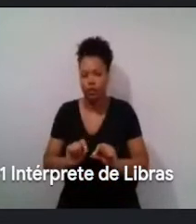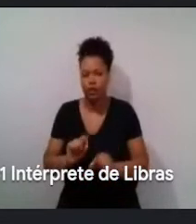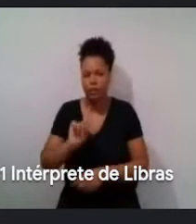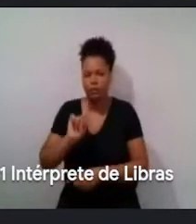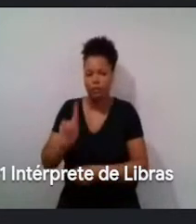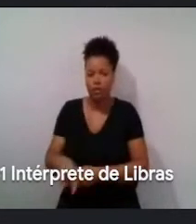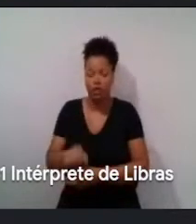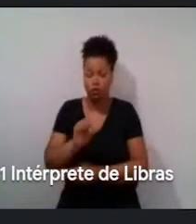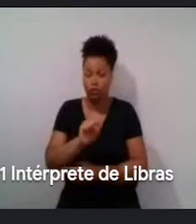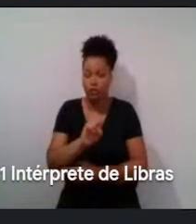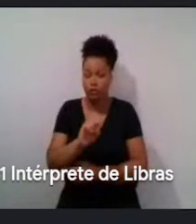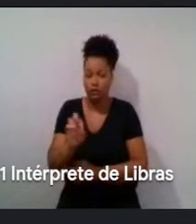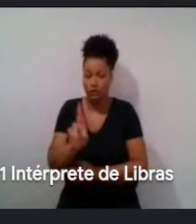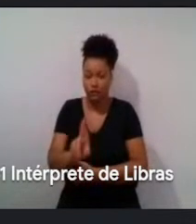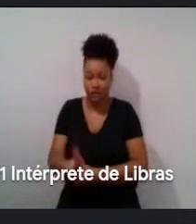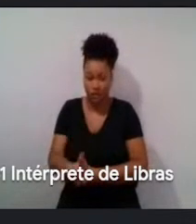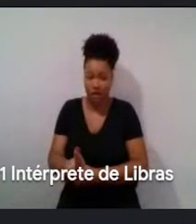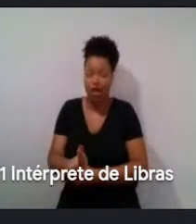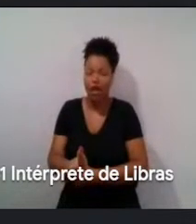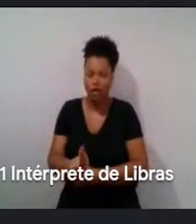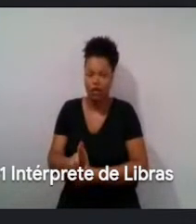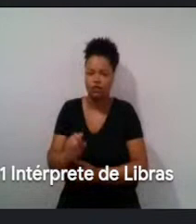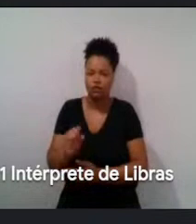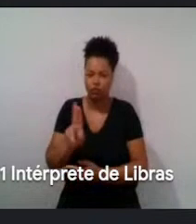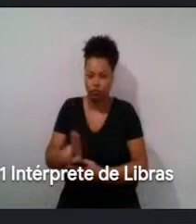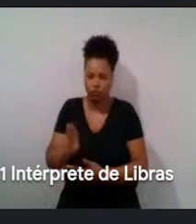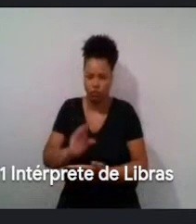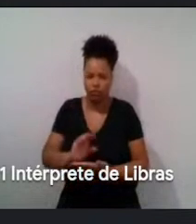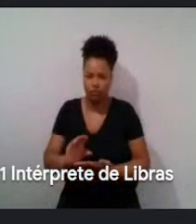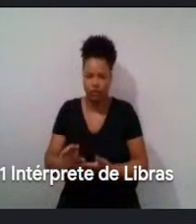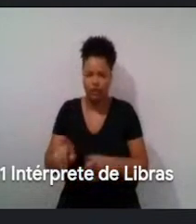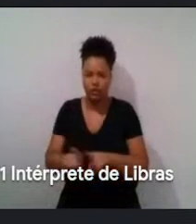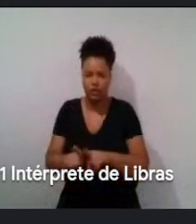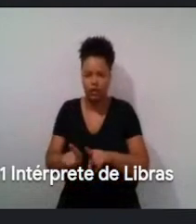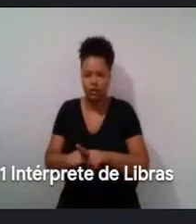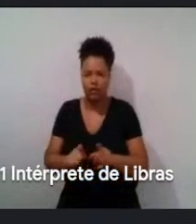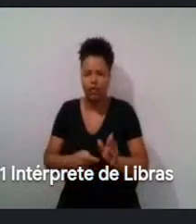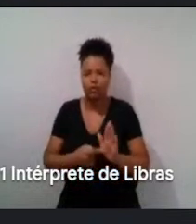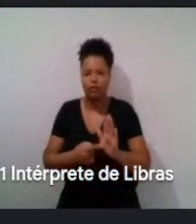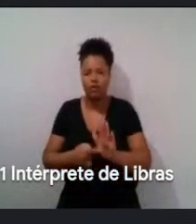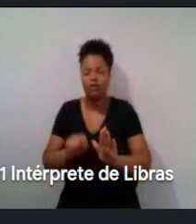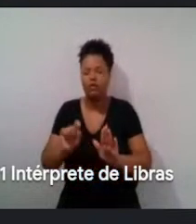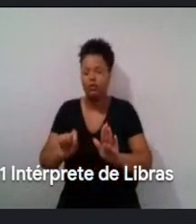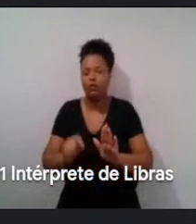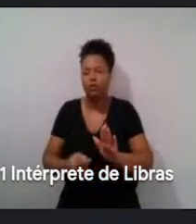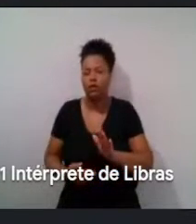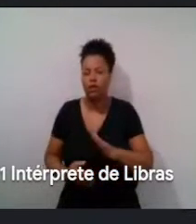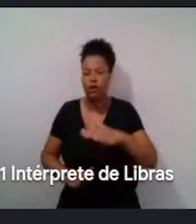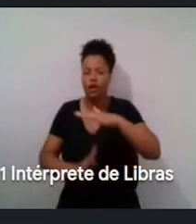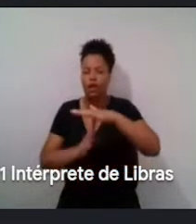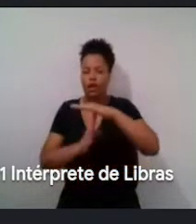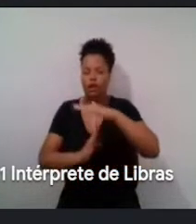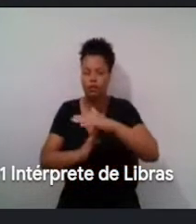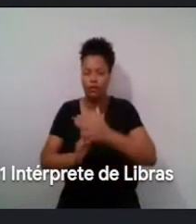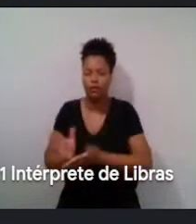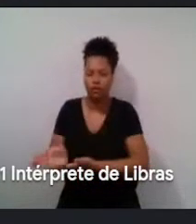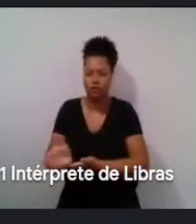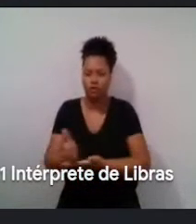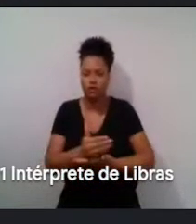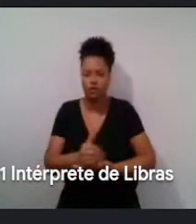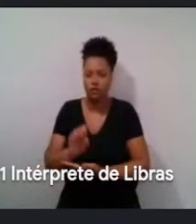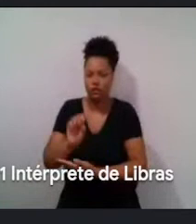1.800. Consta ainda que o limite de arrecadação estipulado pelo TSE